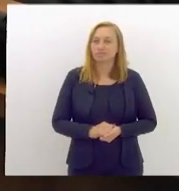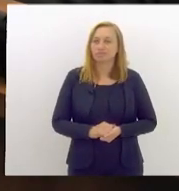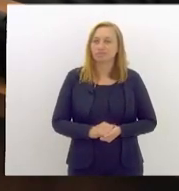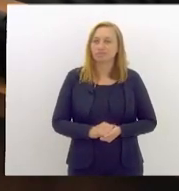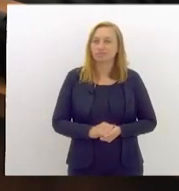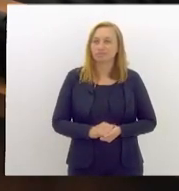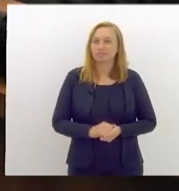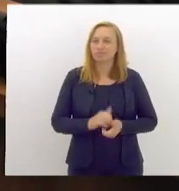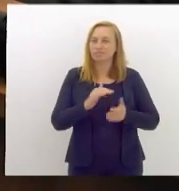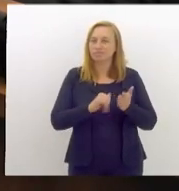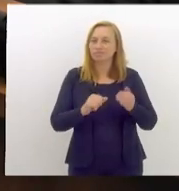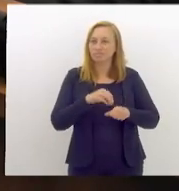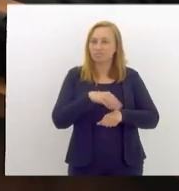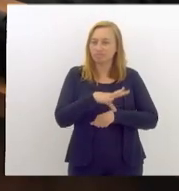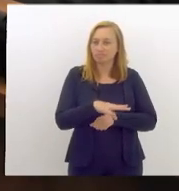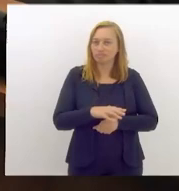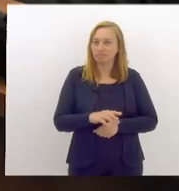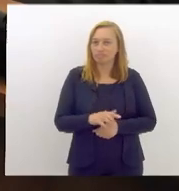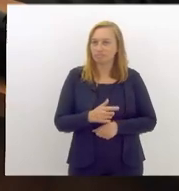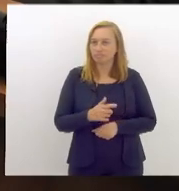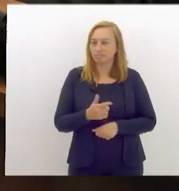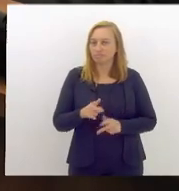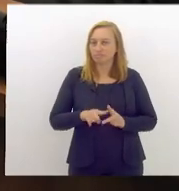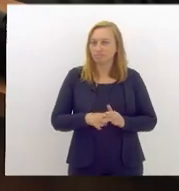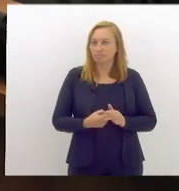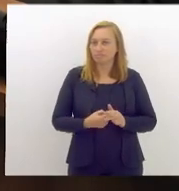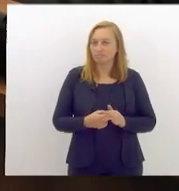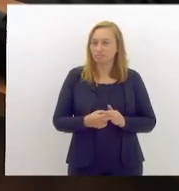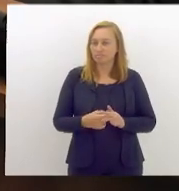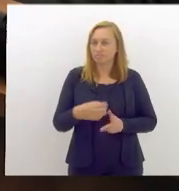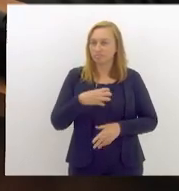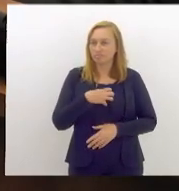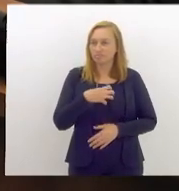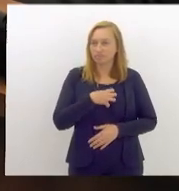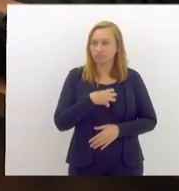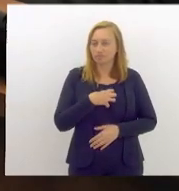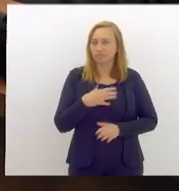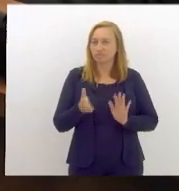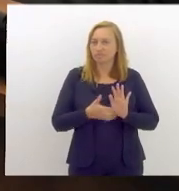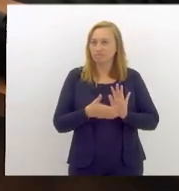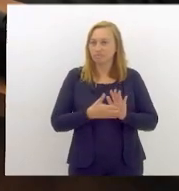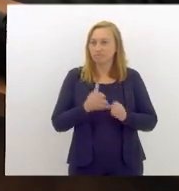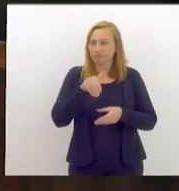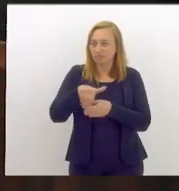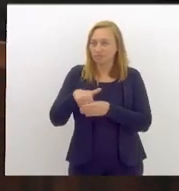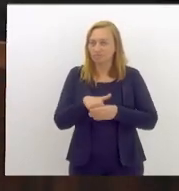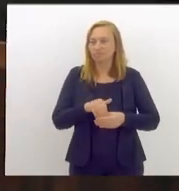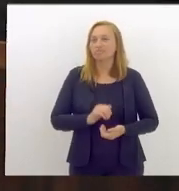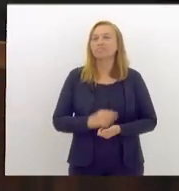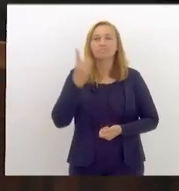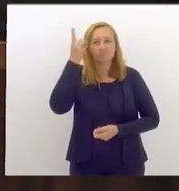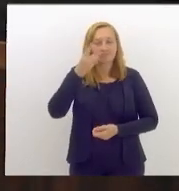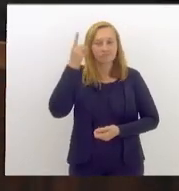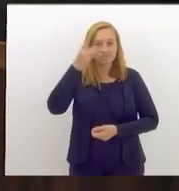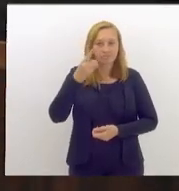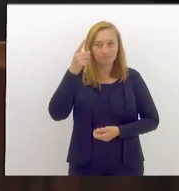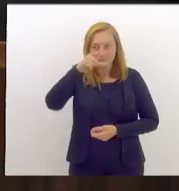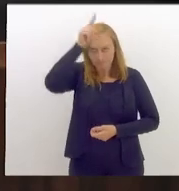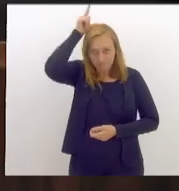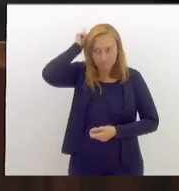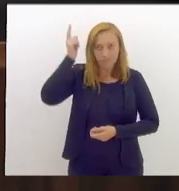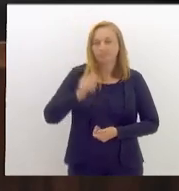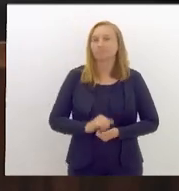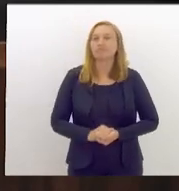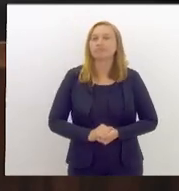a gente retira os destaques porque eles não vão alterar o sentido da proposta em votação deputado Luís pergunto vossa excelência